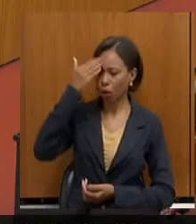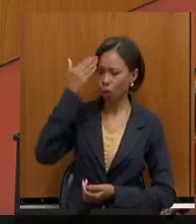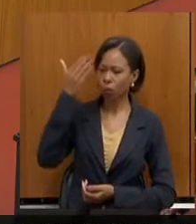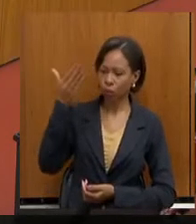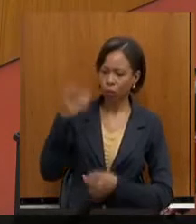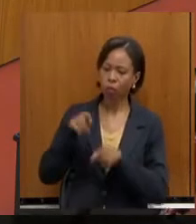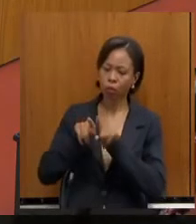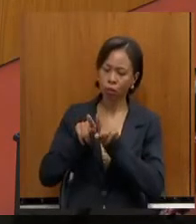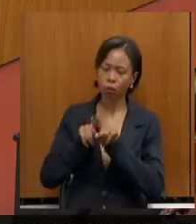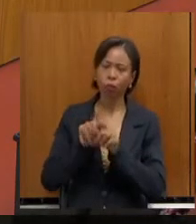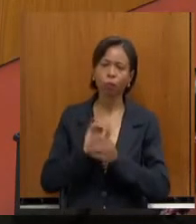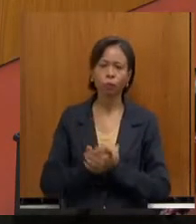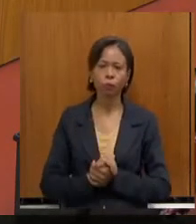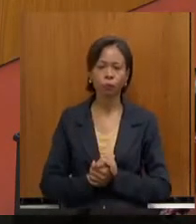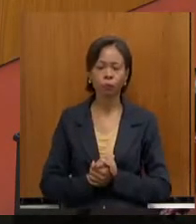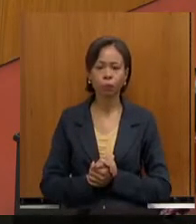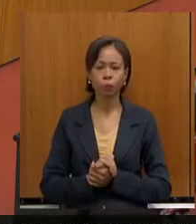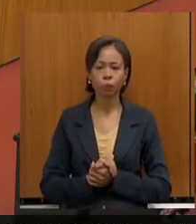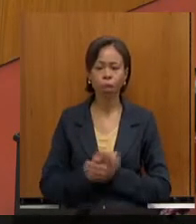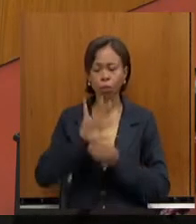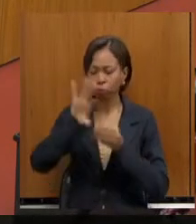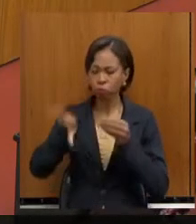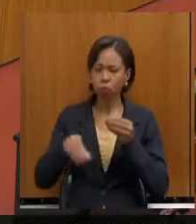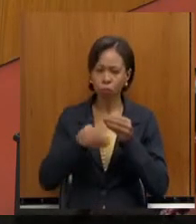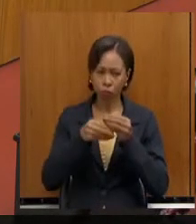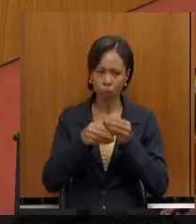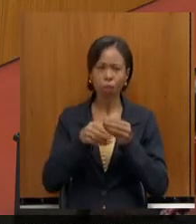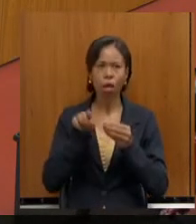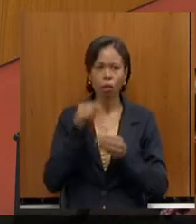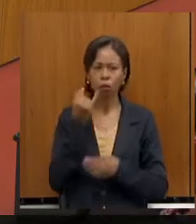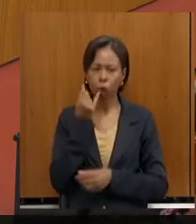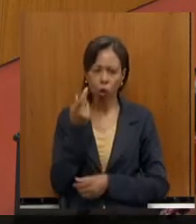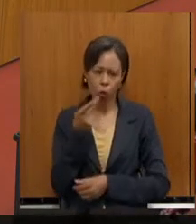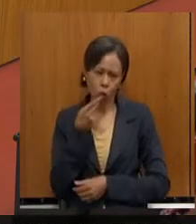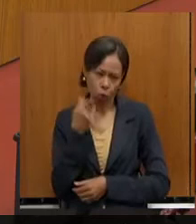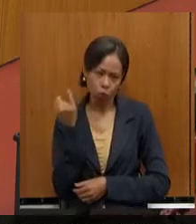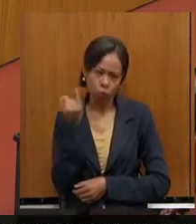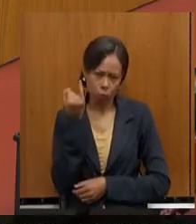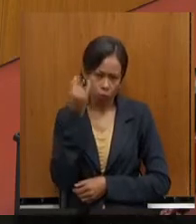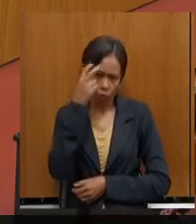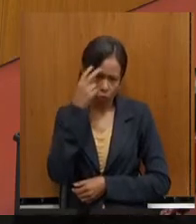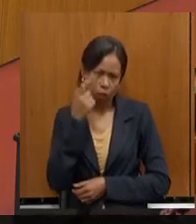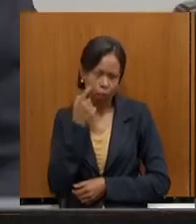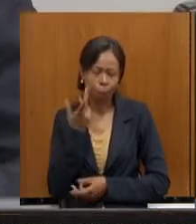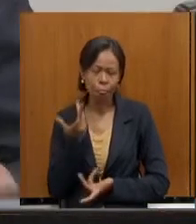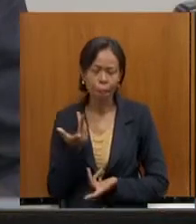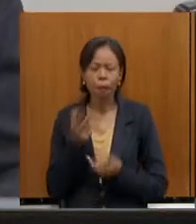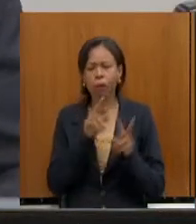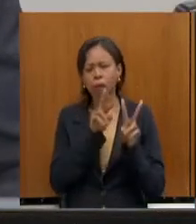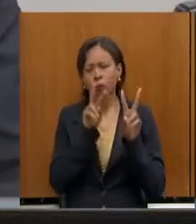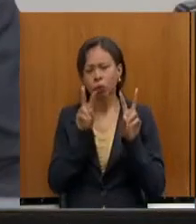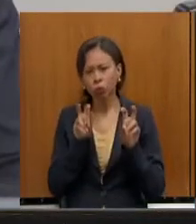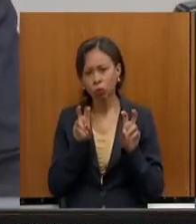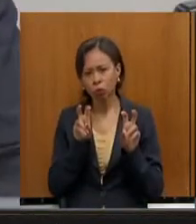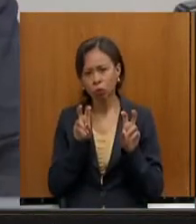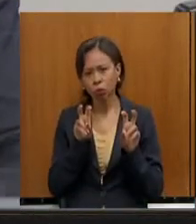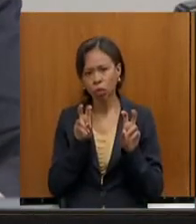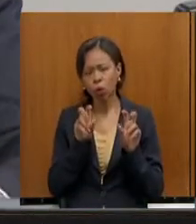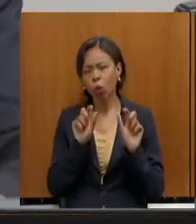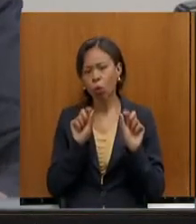eu aproveito a colocação dos agulha não ter muito importante O que é em relação ao